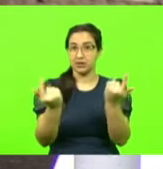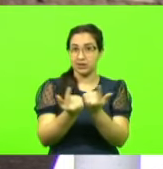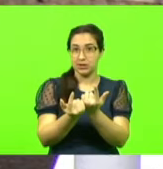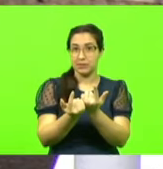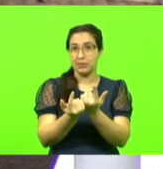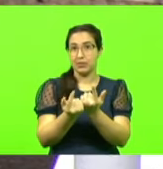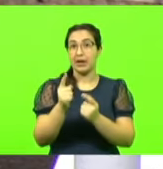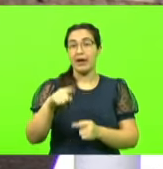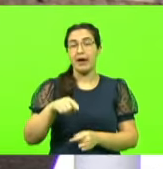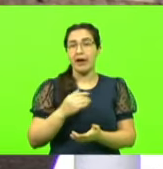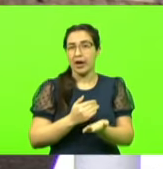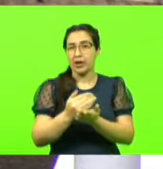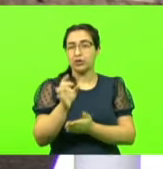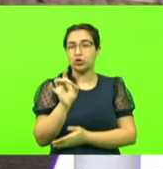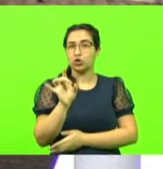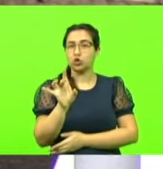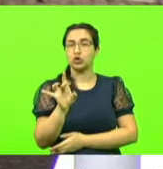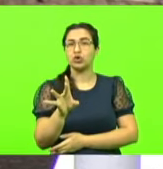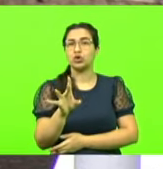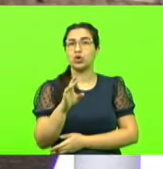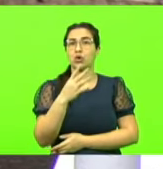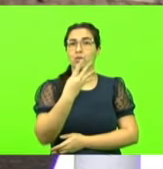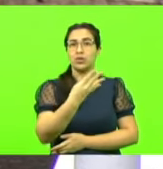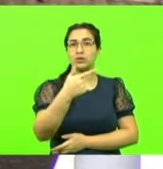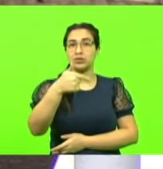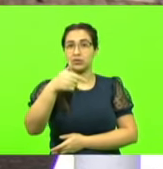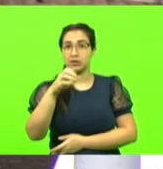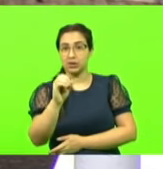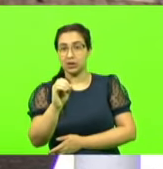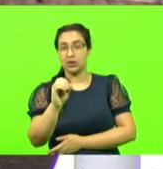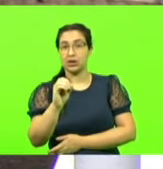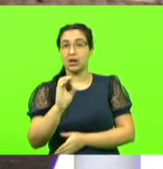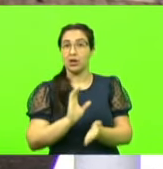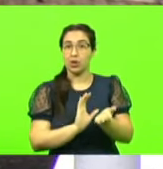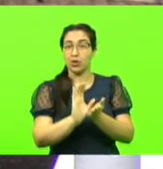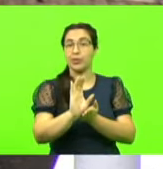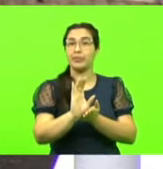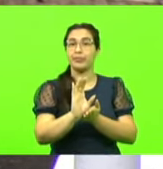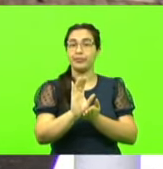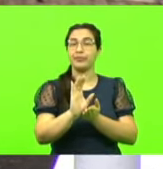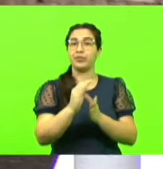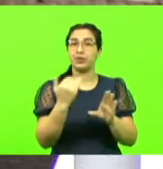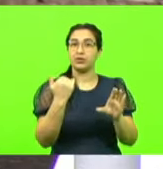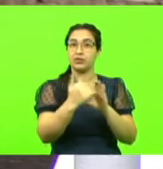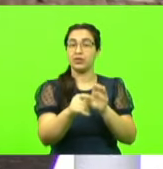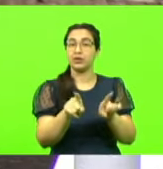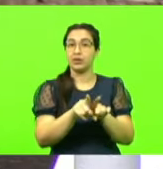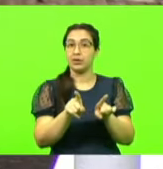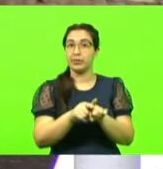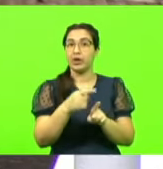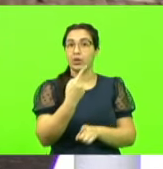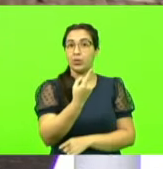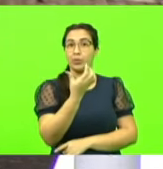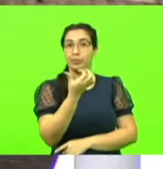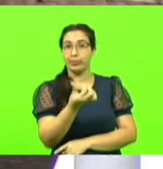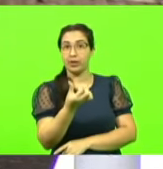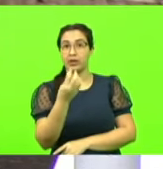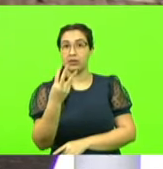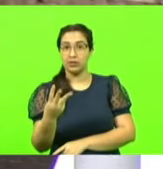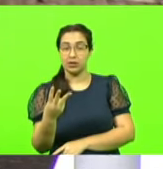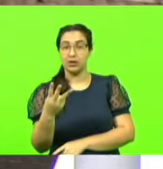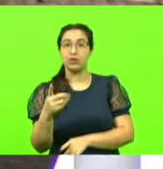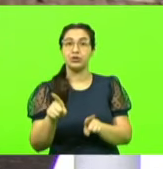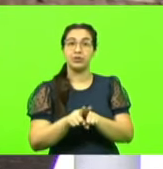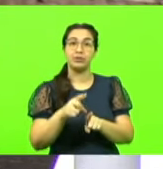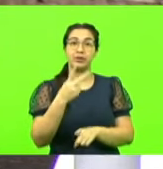a 470, e, por encaminhamento da Assembleia Legislativa, incluiu-se a 163 e a